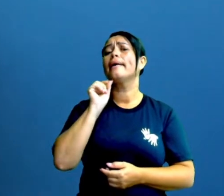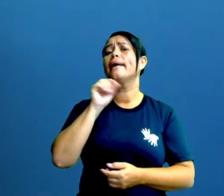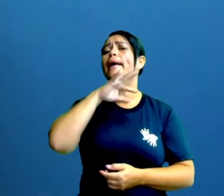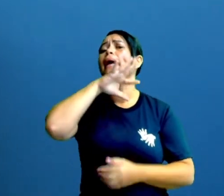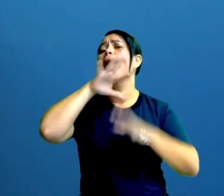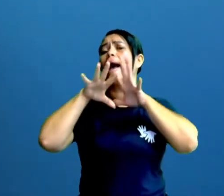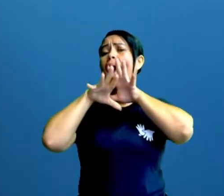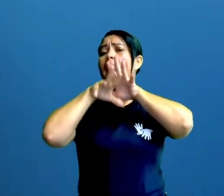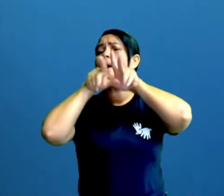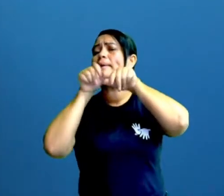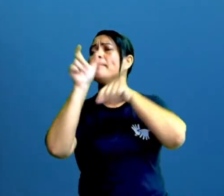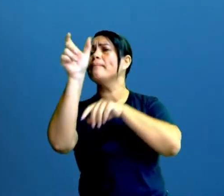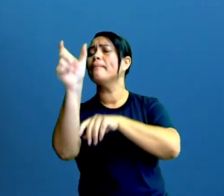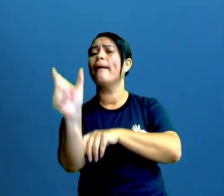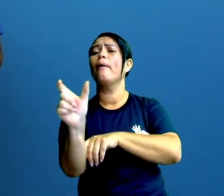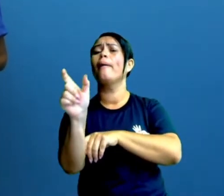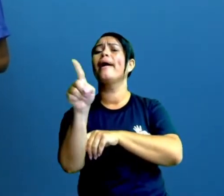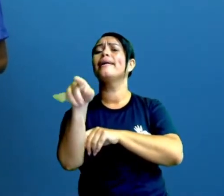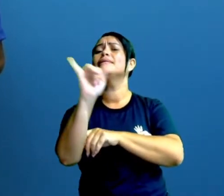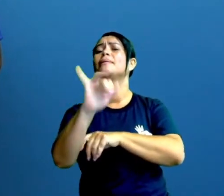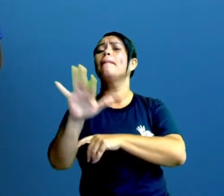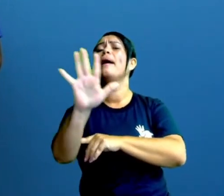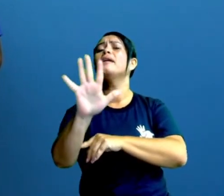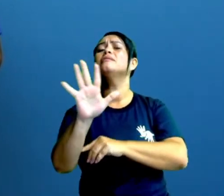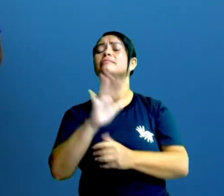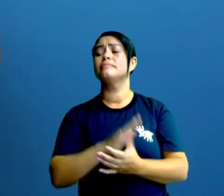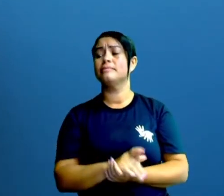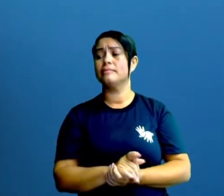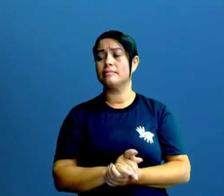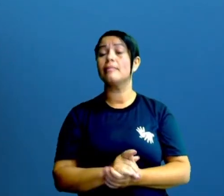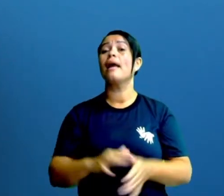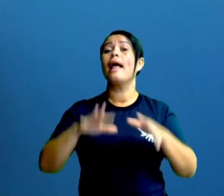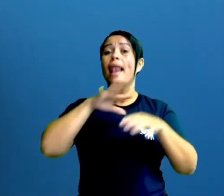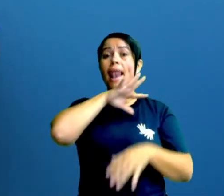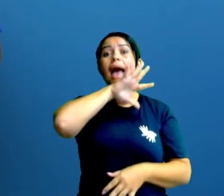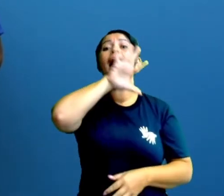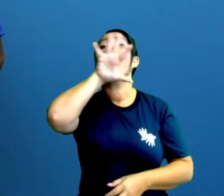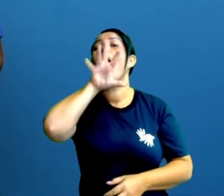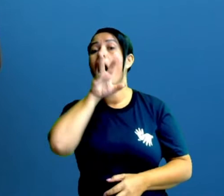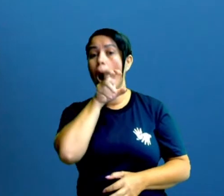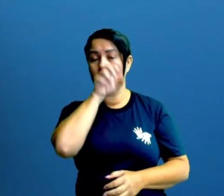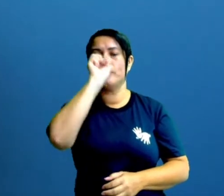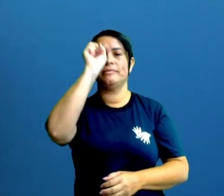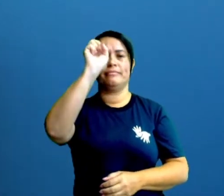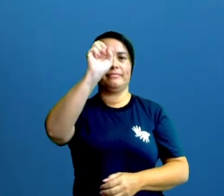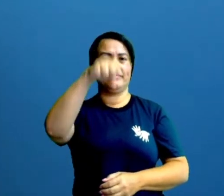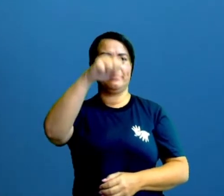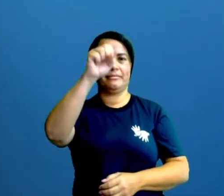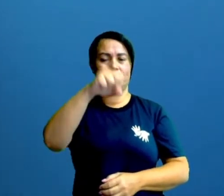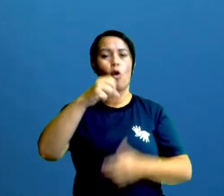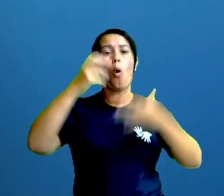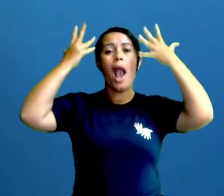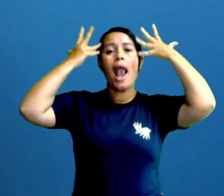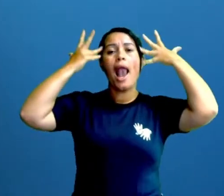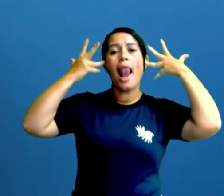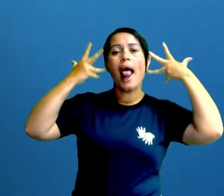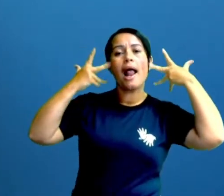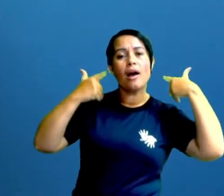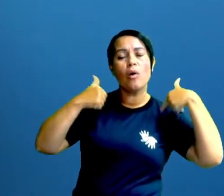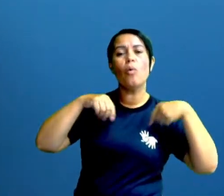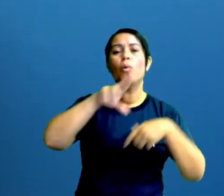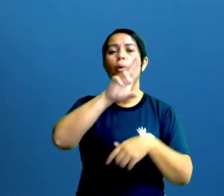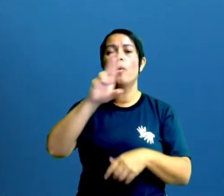animalzinho é esse Como é o nome desse animal crianças Leão isso mesmo aqui nós temos